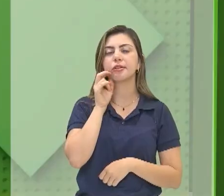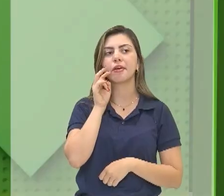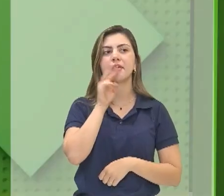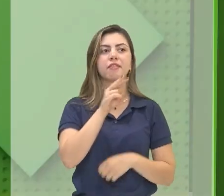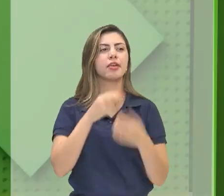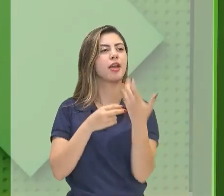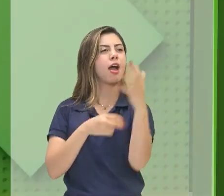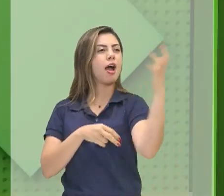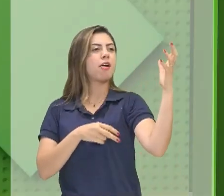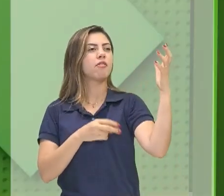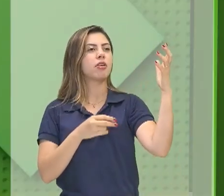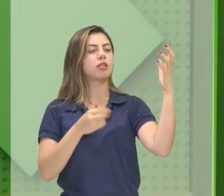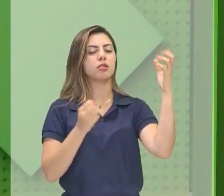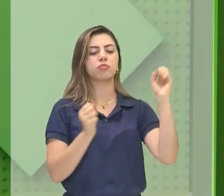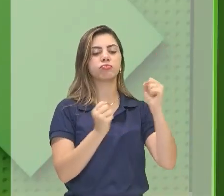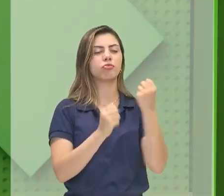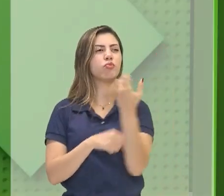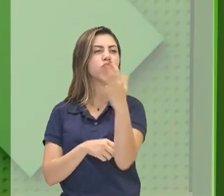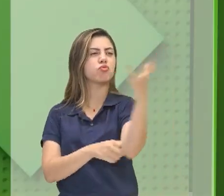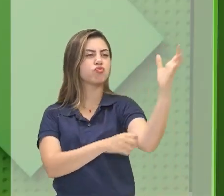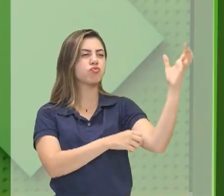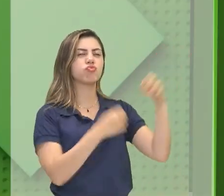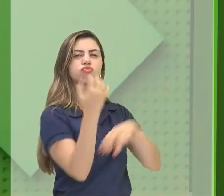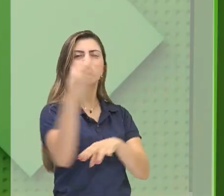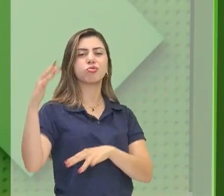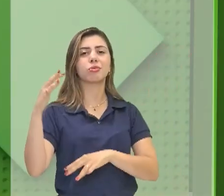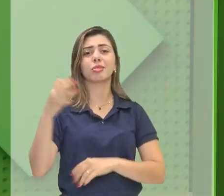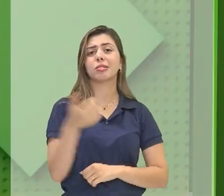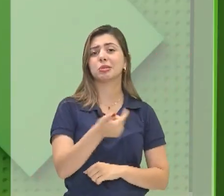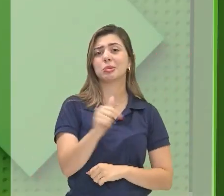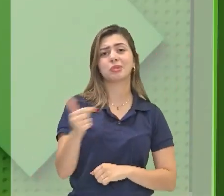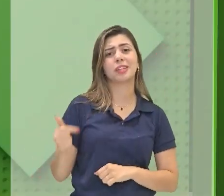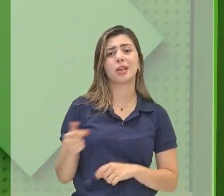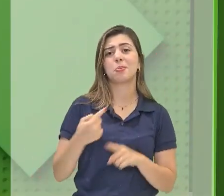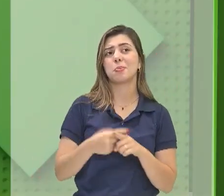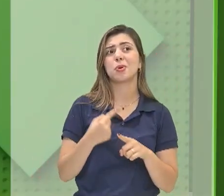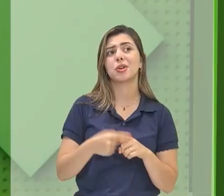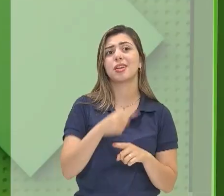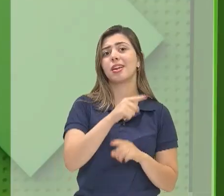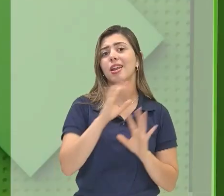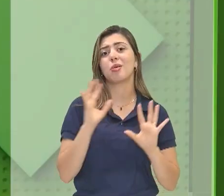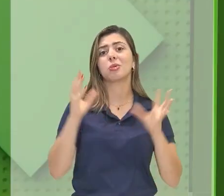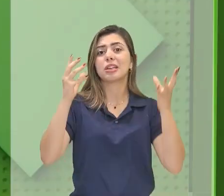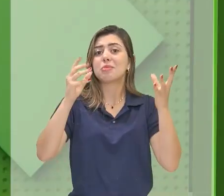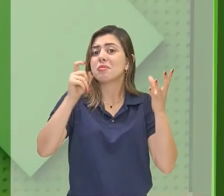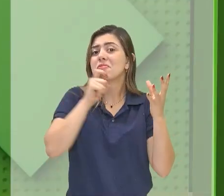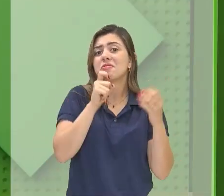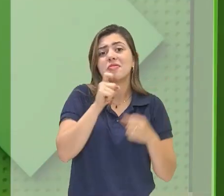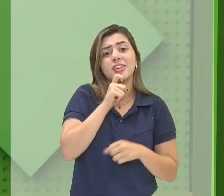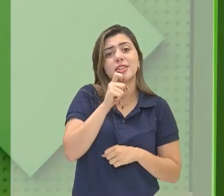árvores exuberantes, florestas exuberantes. Por quê? Por conta do clima, né? Por conta